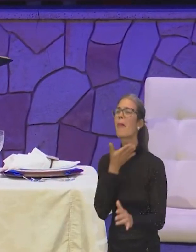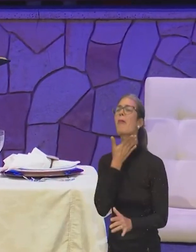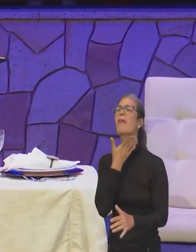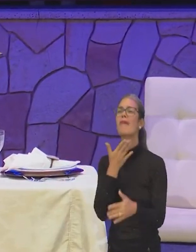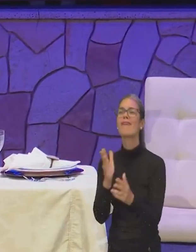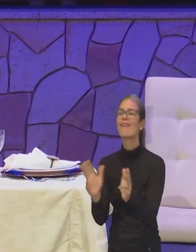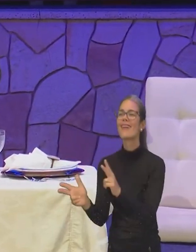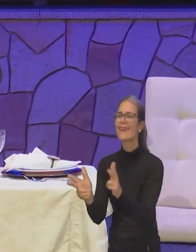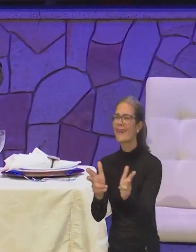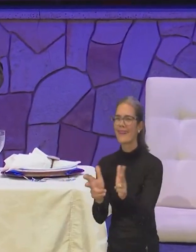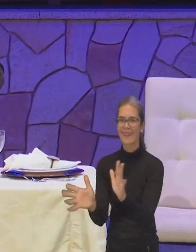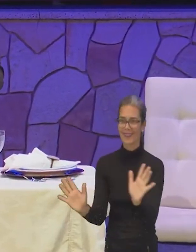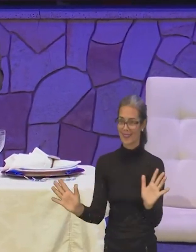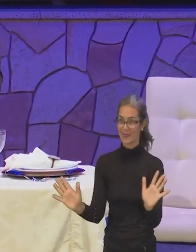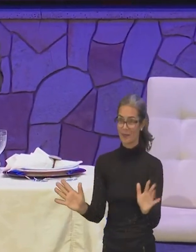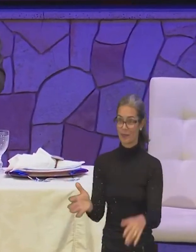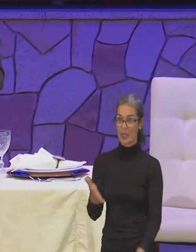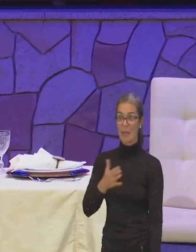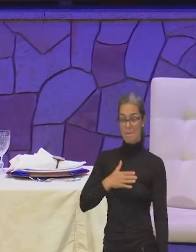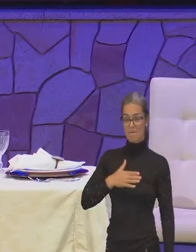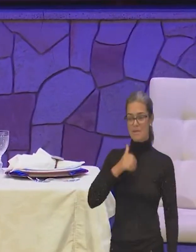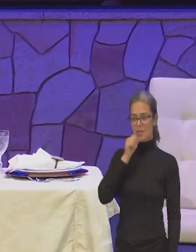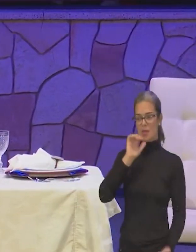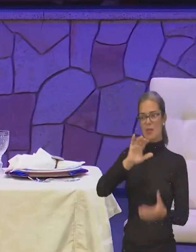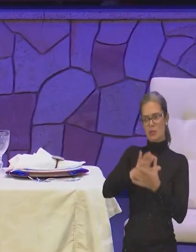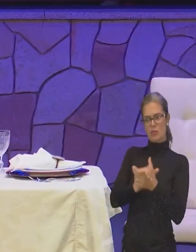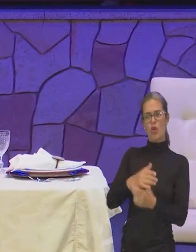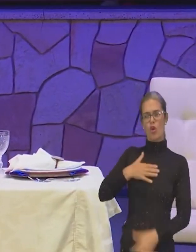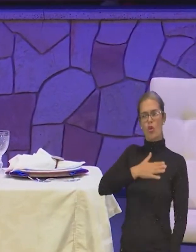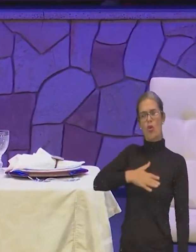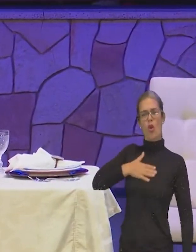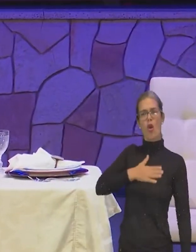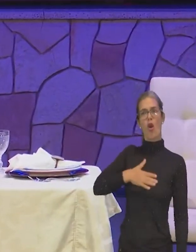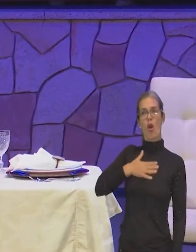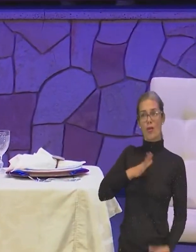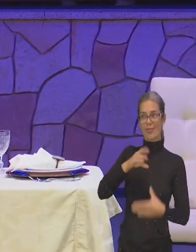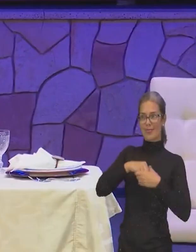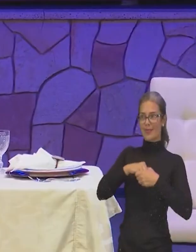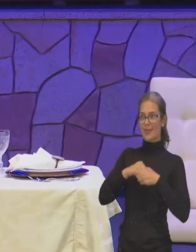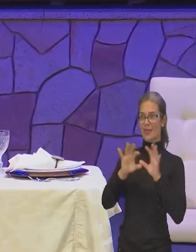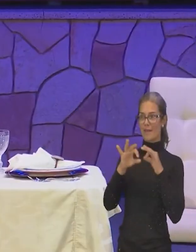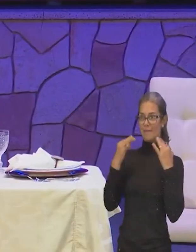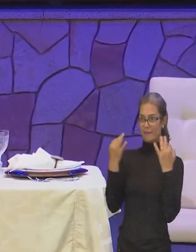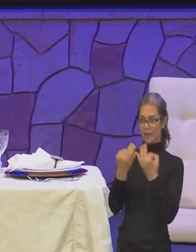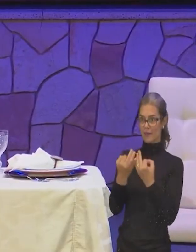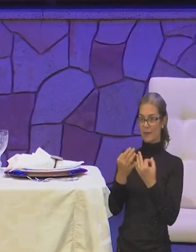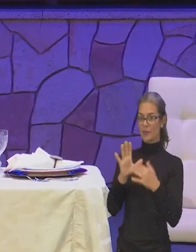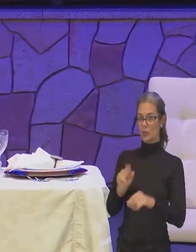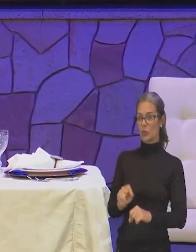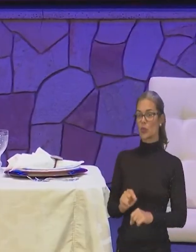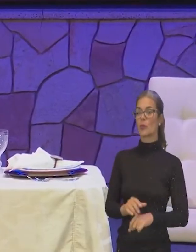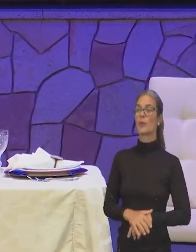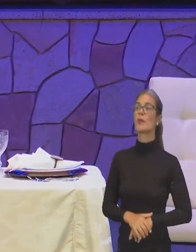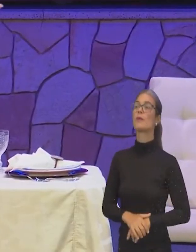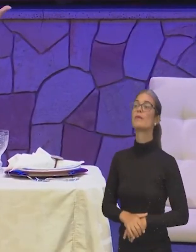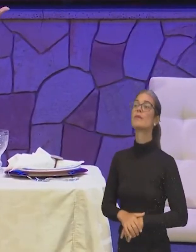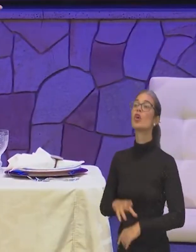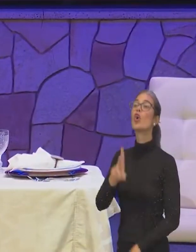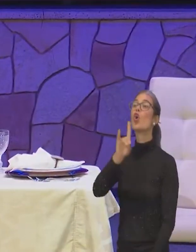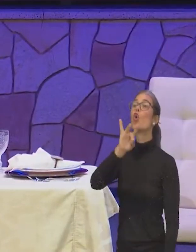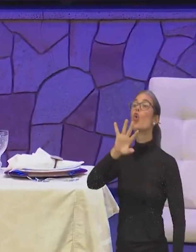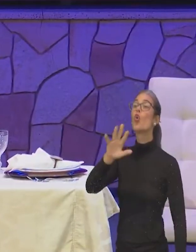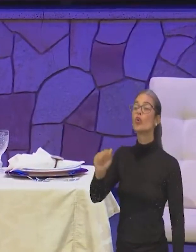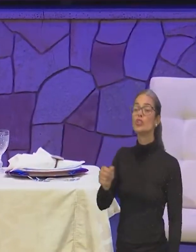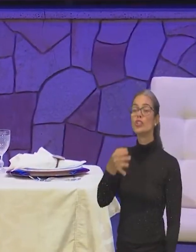Promovido pela minha esposa, algo que ela gosta muito dentro da nossa casa, nós criamos dentro da nossa cultura familiar o dia do